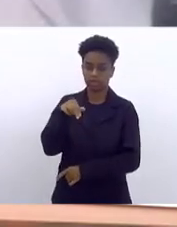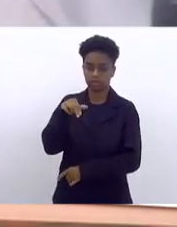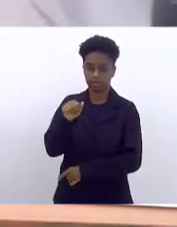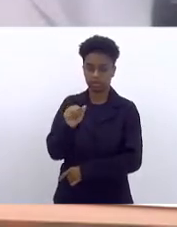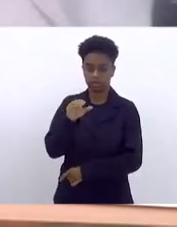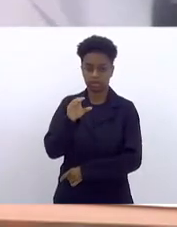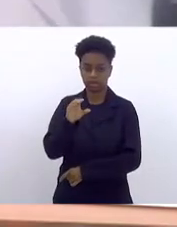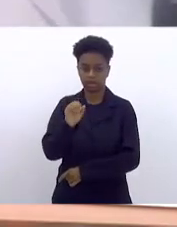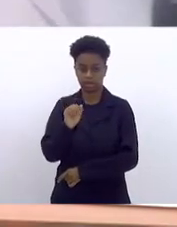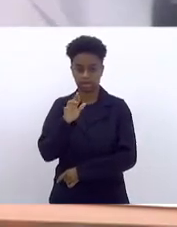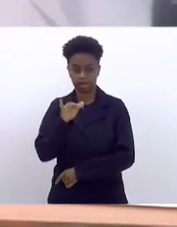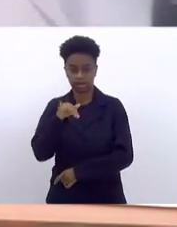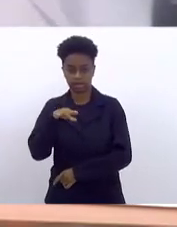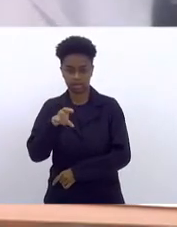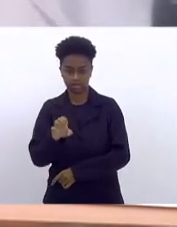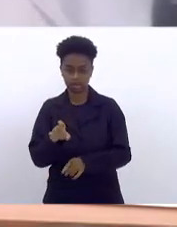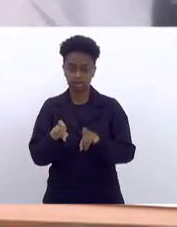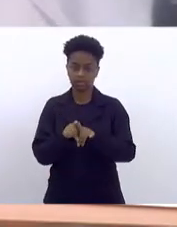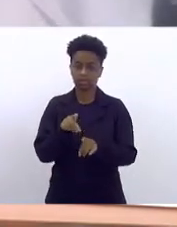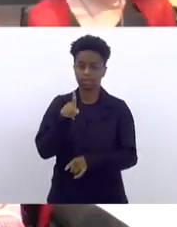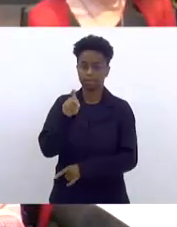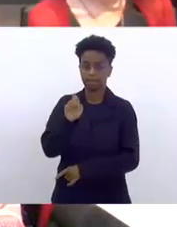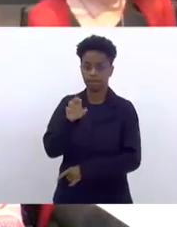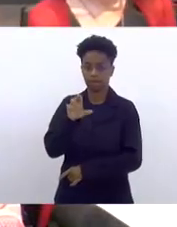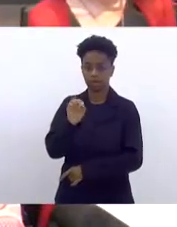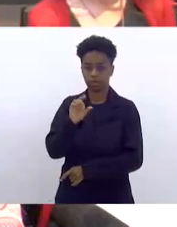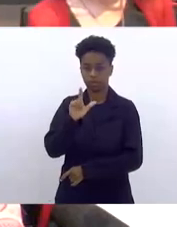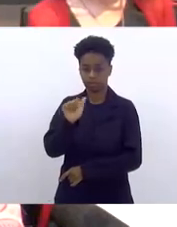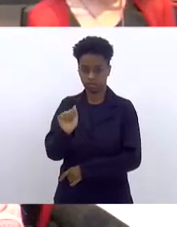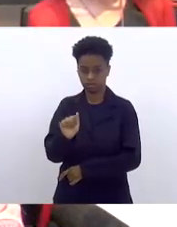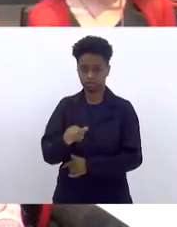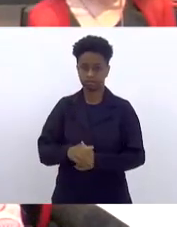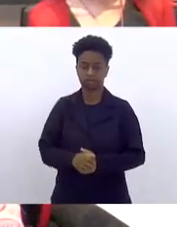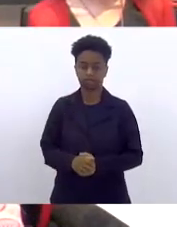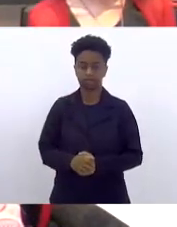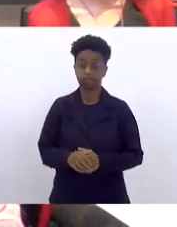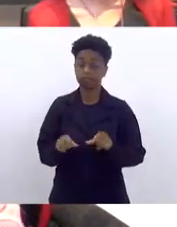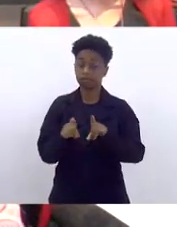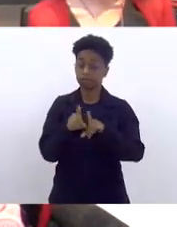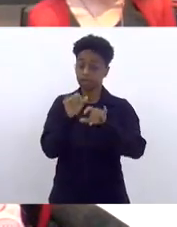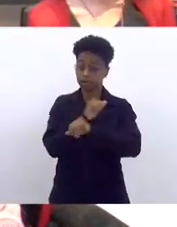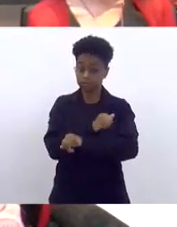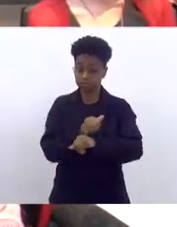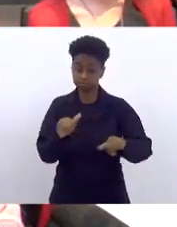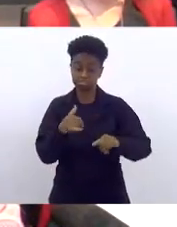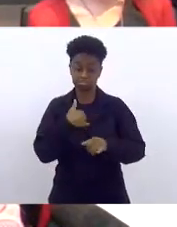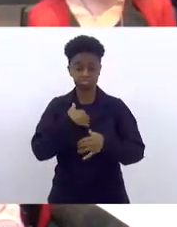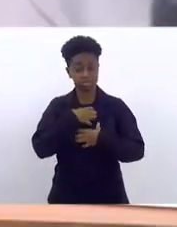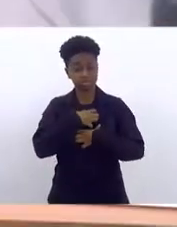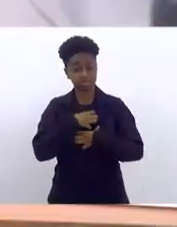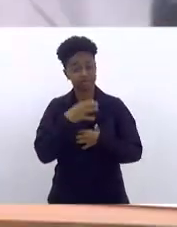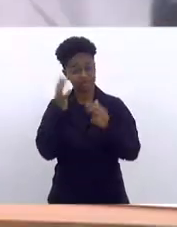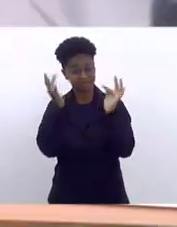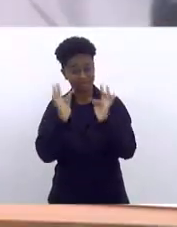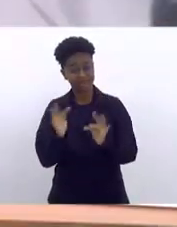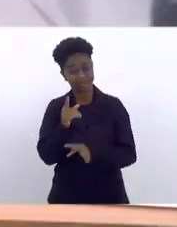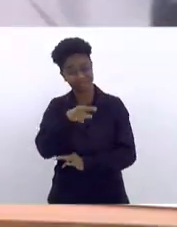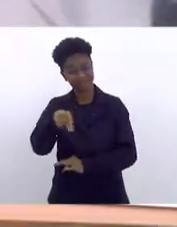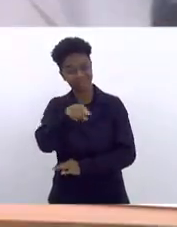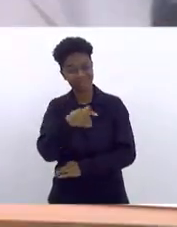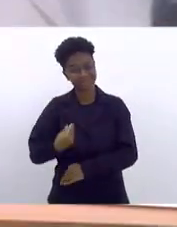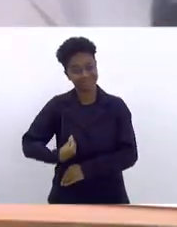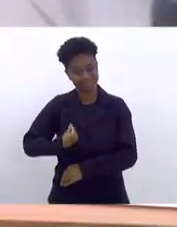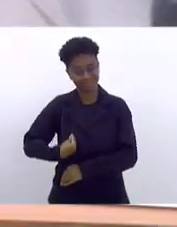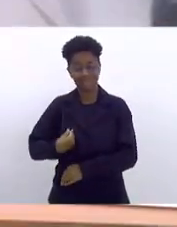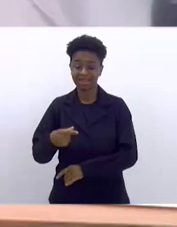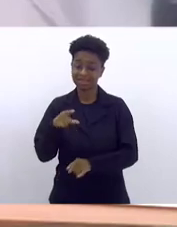Brenner a Pérola Magalhães dizer que eu estou muito feliz com a presença de cada um tem